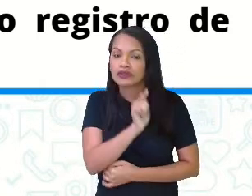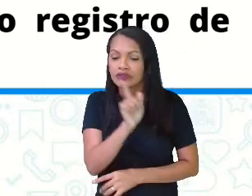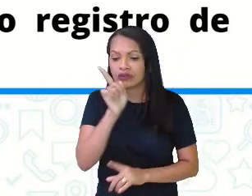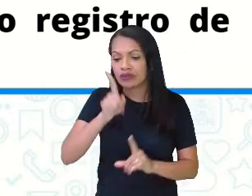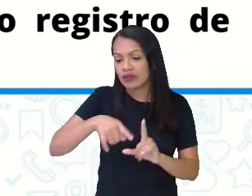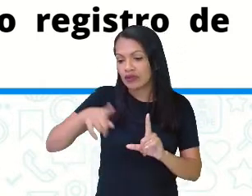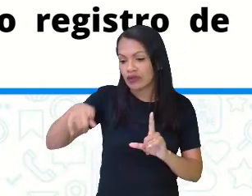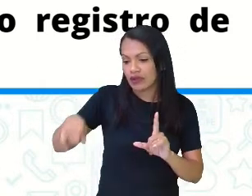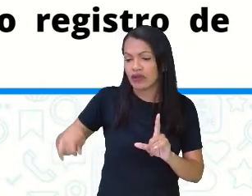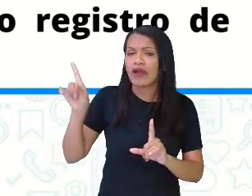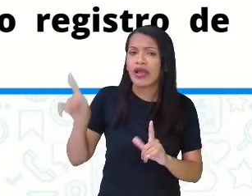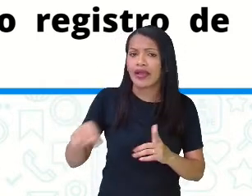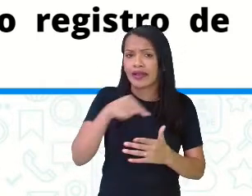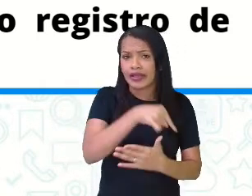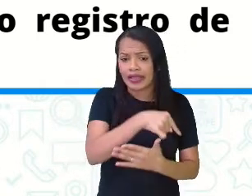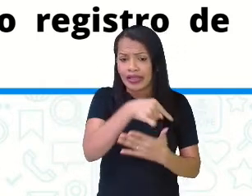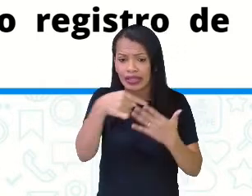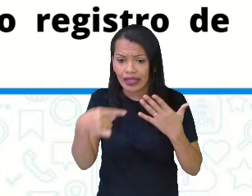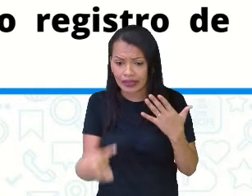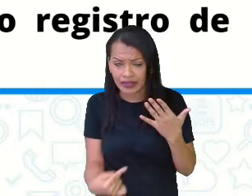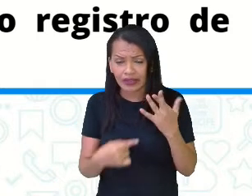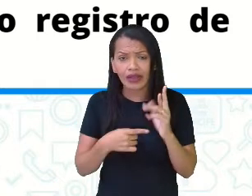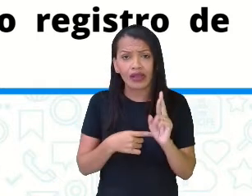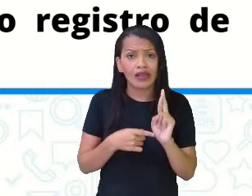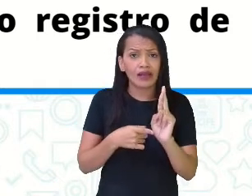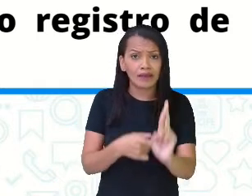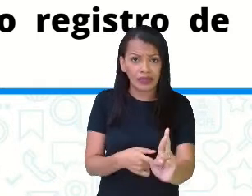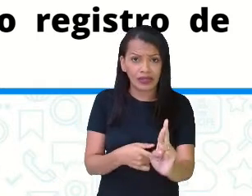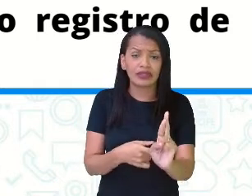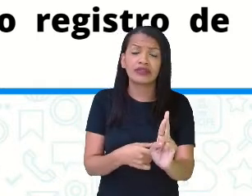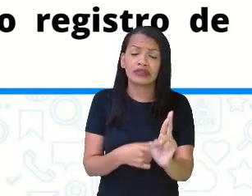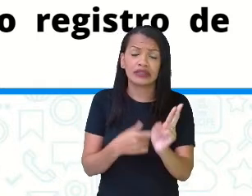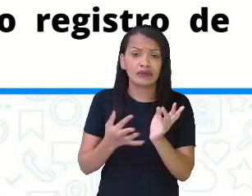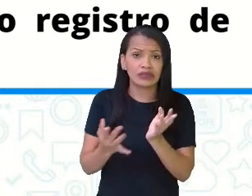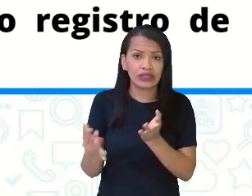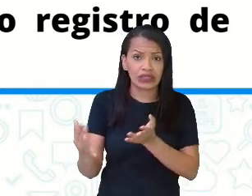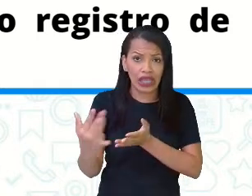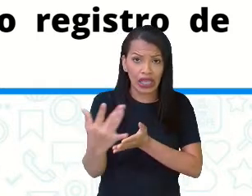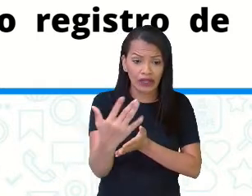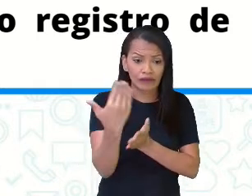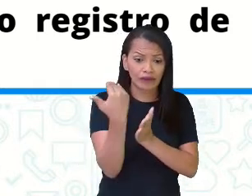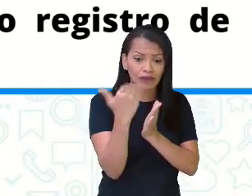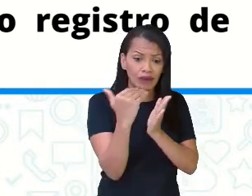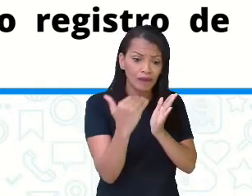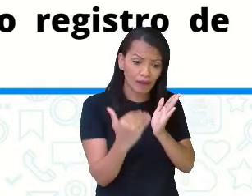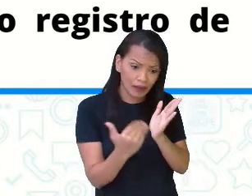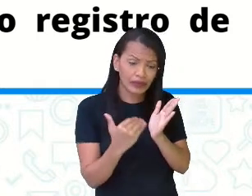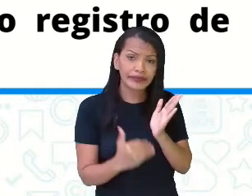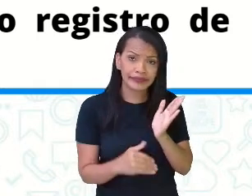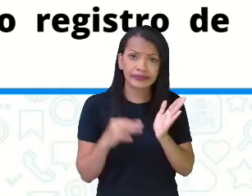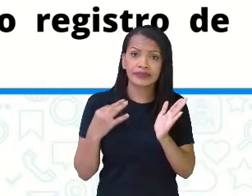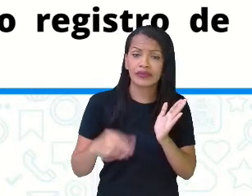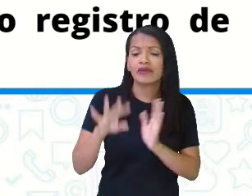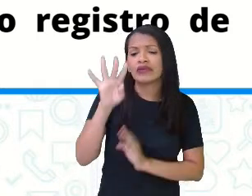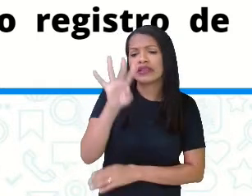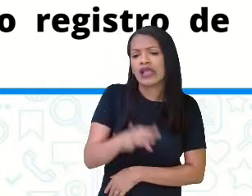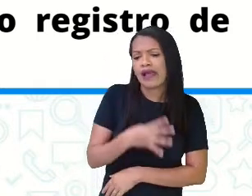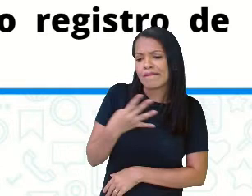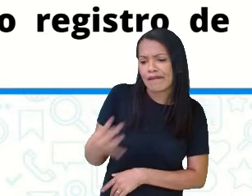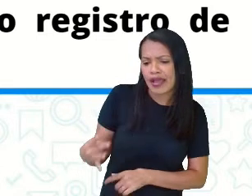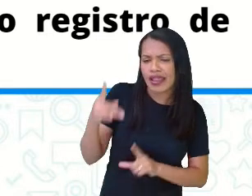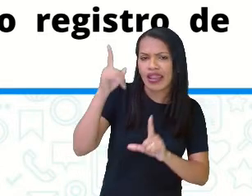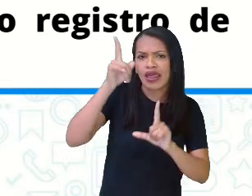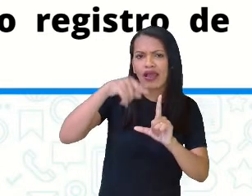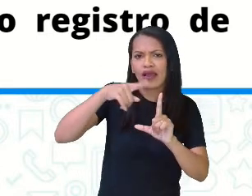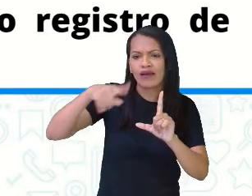Eles são elementos de representação de dados. Tanto tabela quanto gráfico,